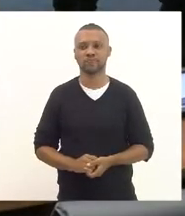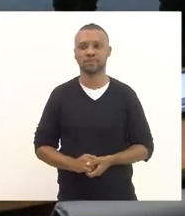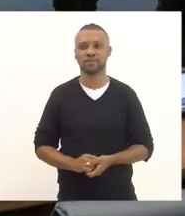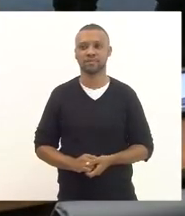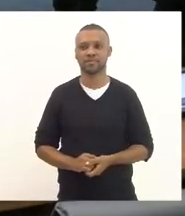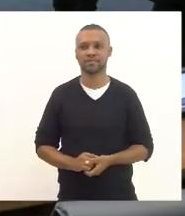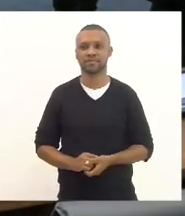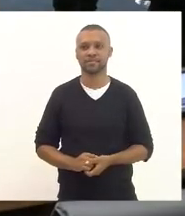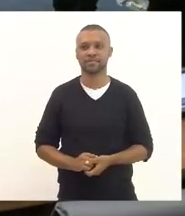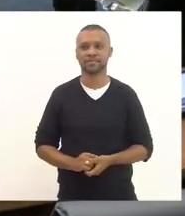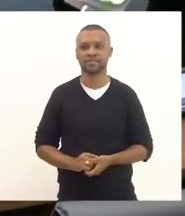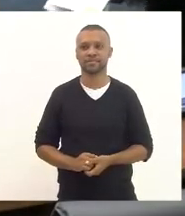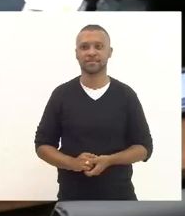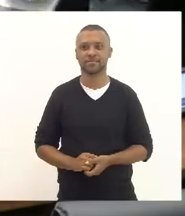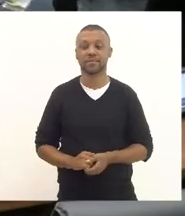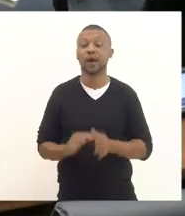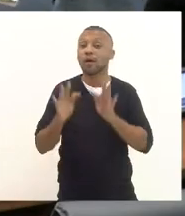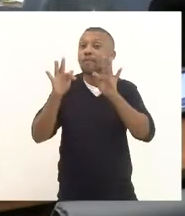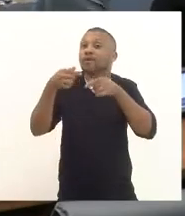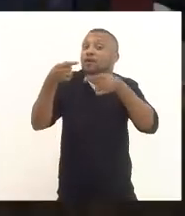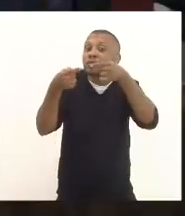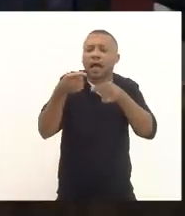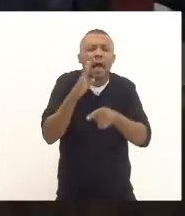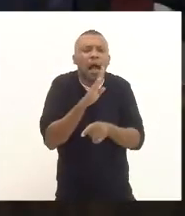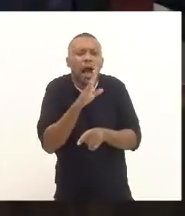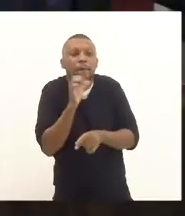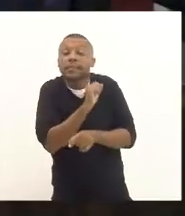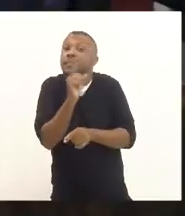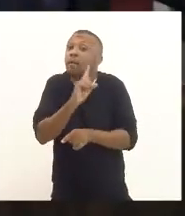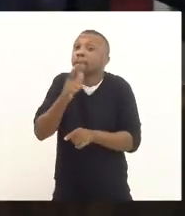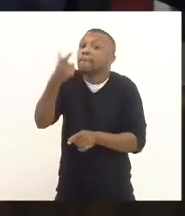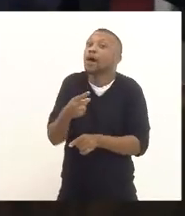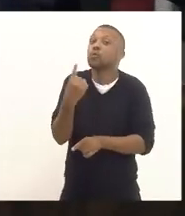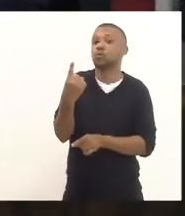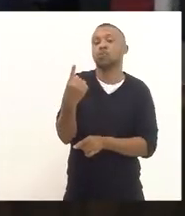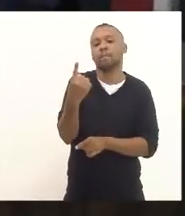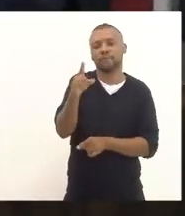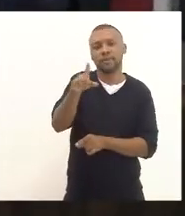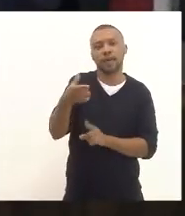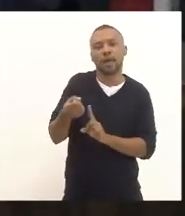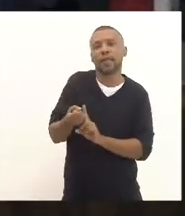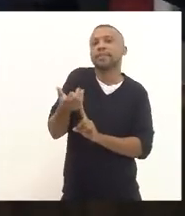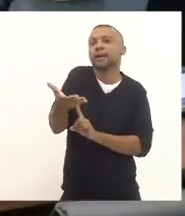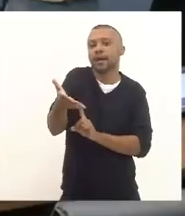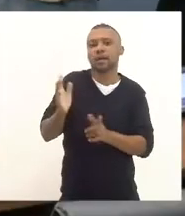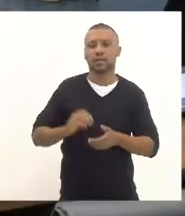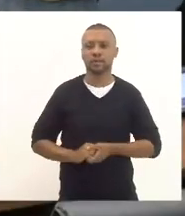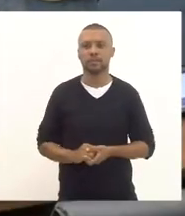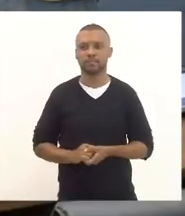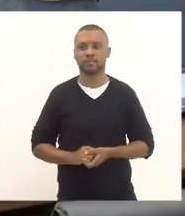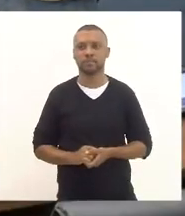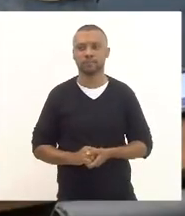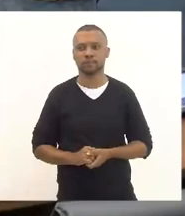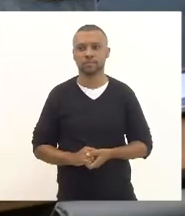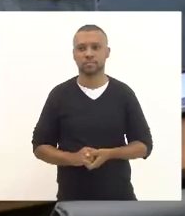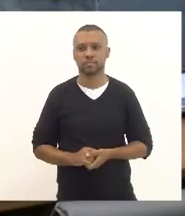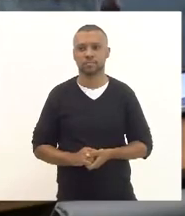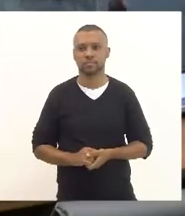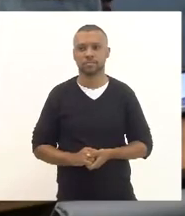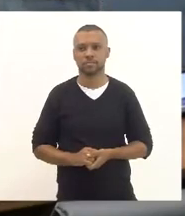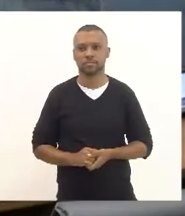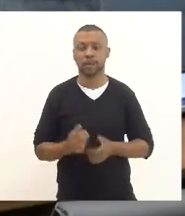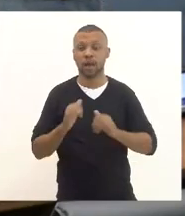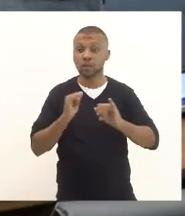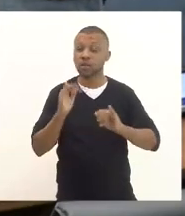e o final da falta é rapidinho não tem mais é mais um para você passar nesse declarar a o